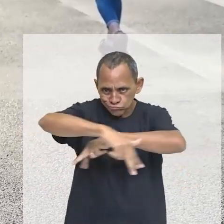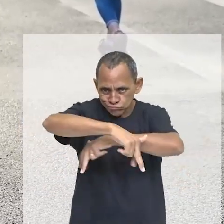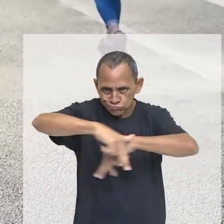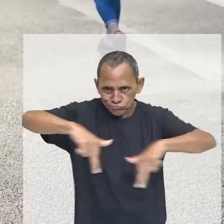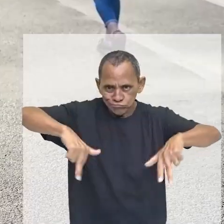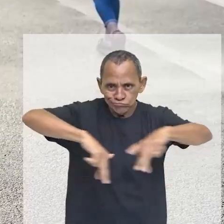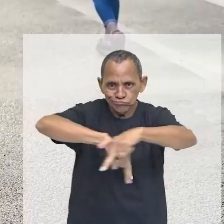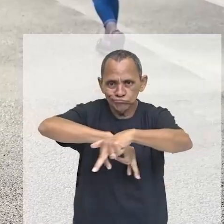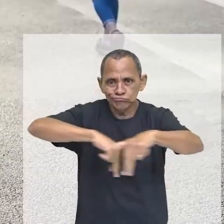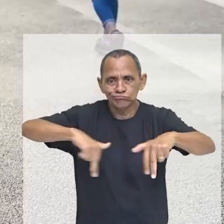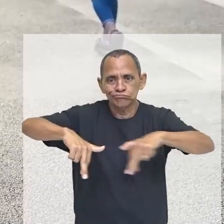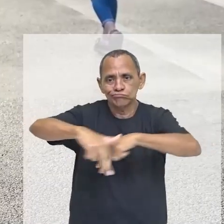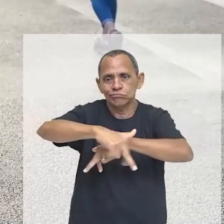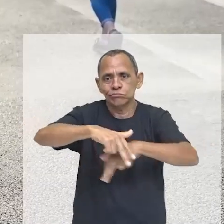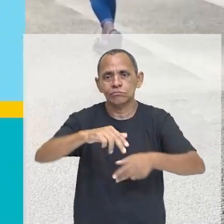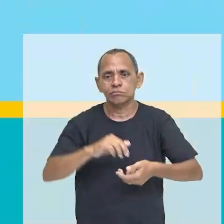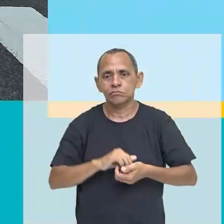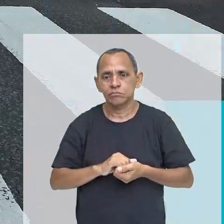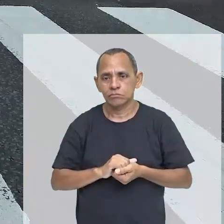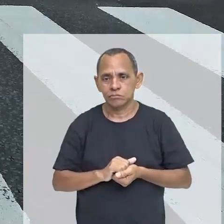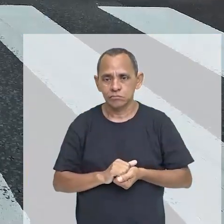Pedestre. Pedestre.